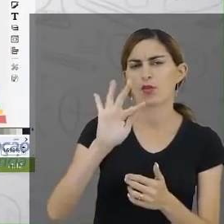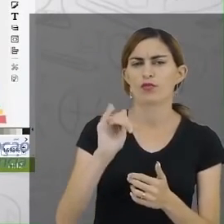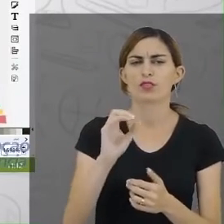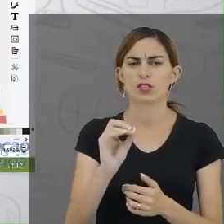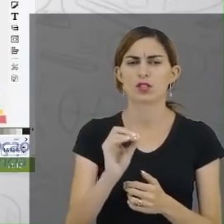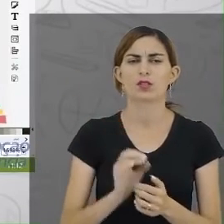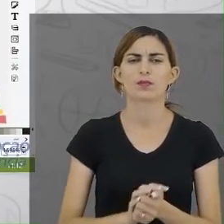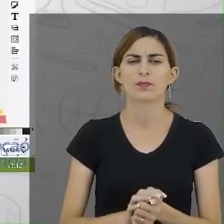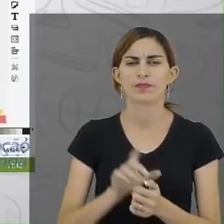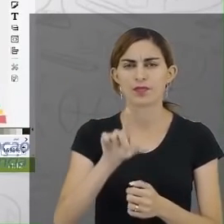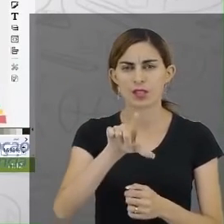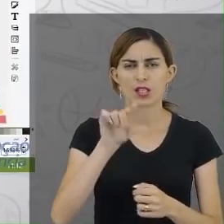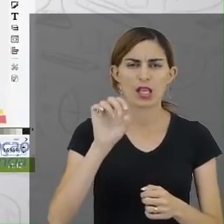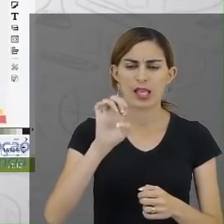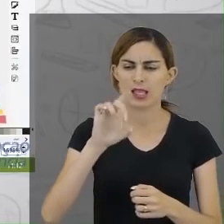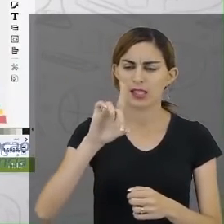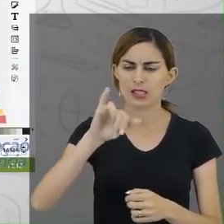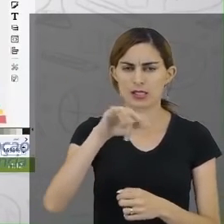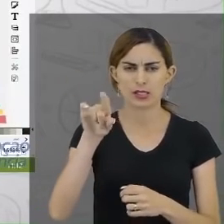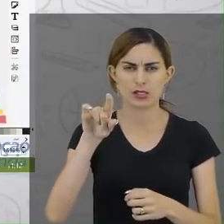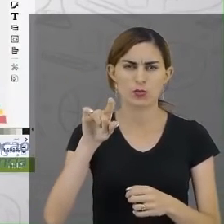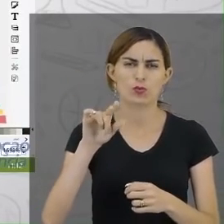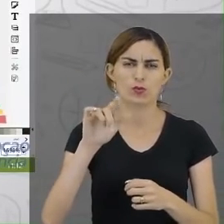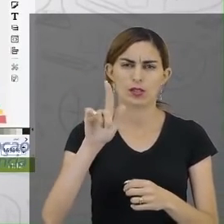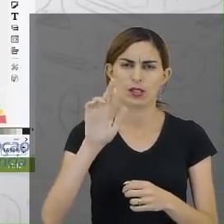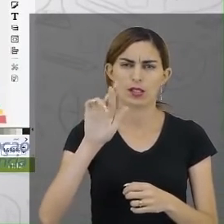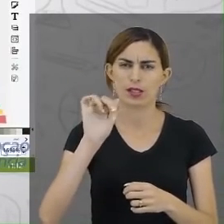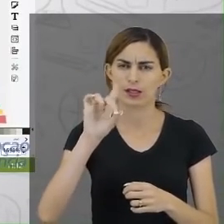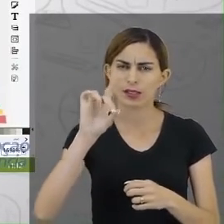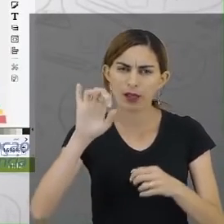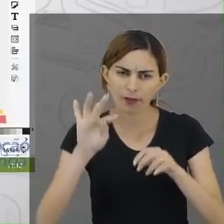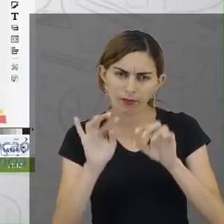Vamos clicar no botão de edição de gradiente,